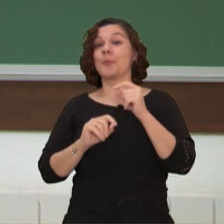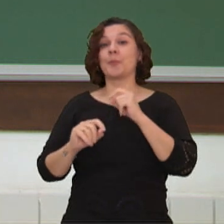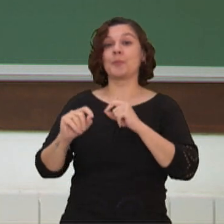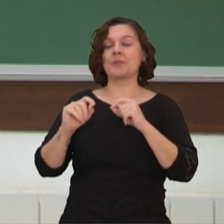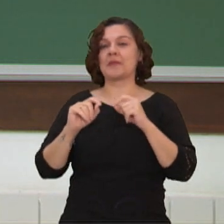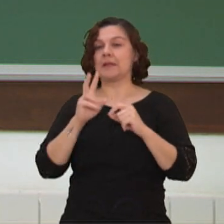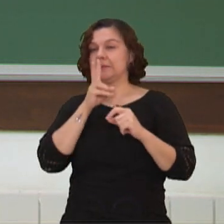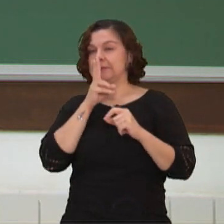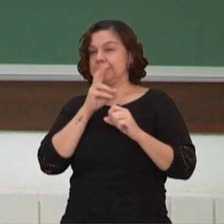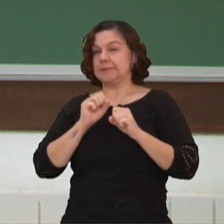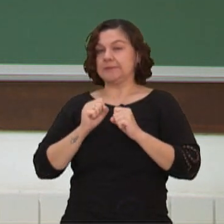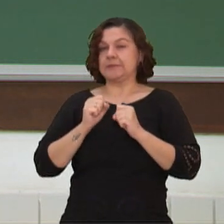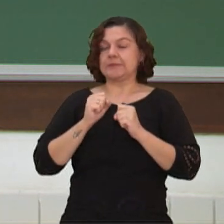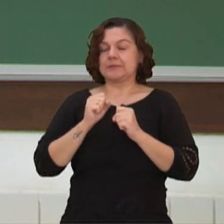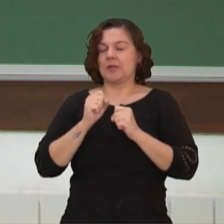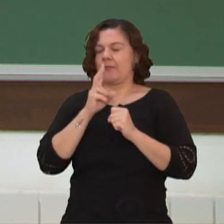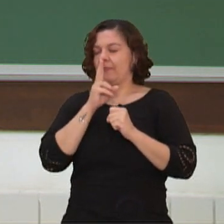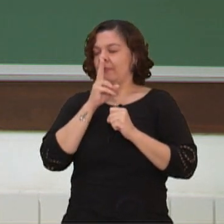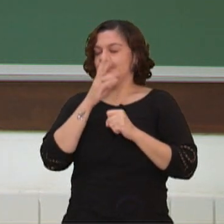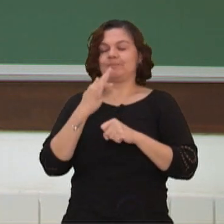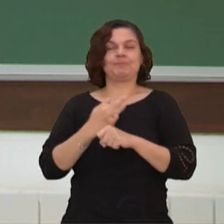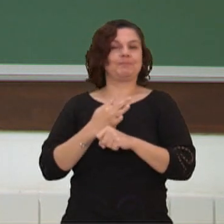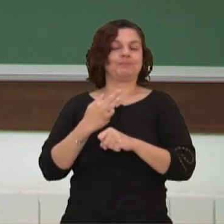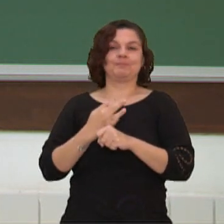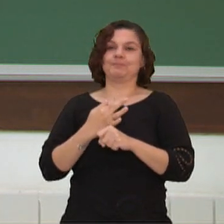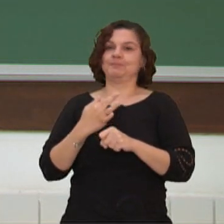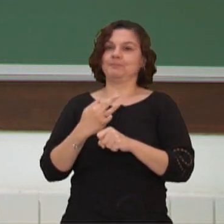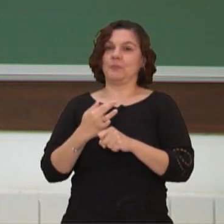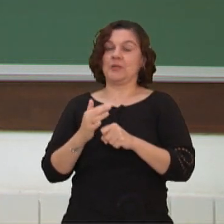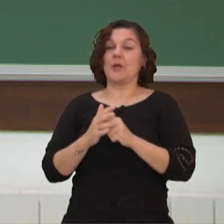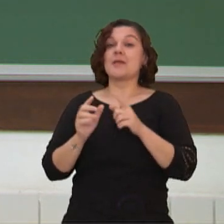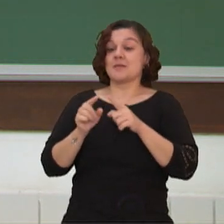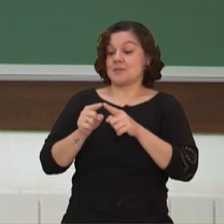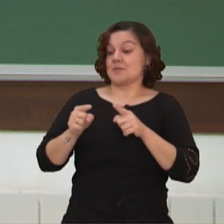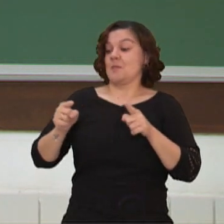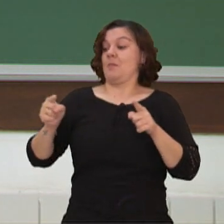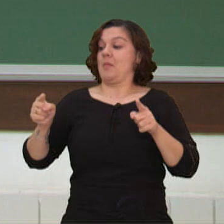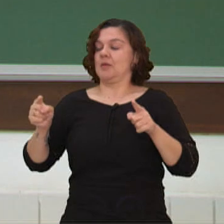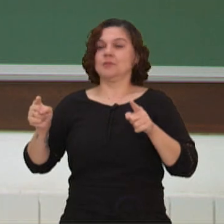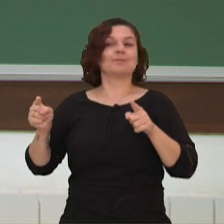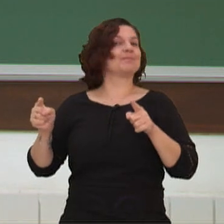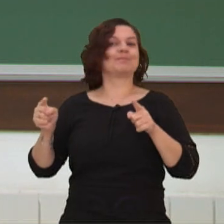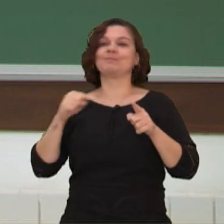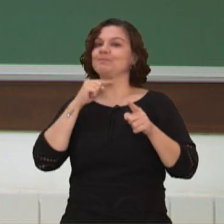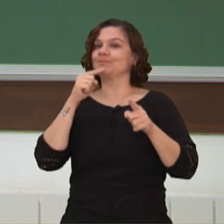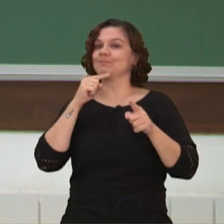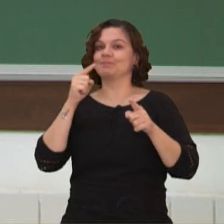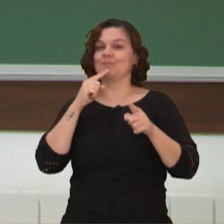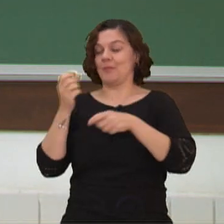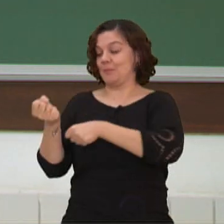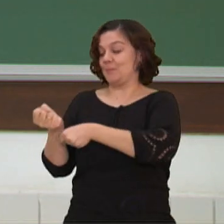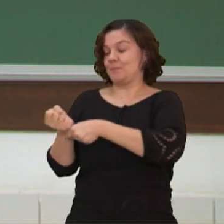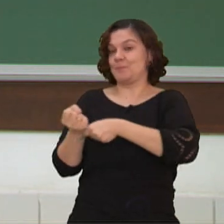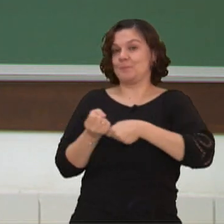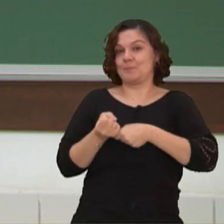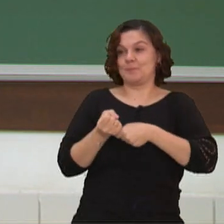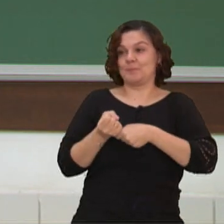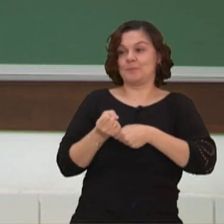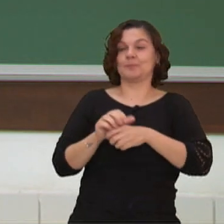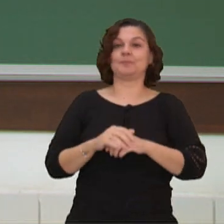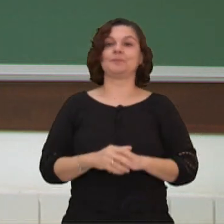de energia para manter um elétron é tão grande que por mais que tenha espaço na camada, não tem energia para segurar tanto